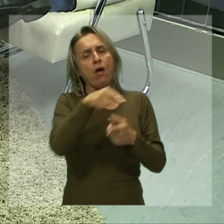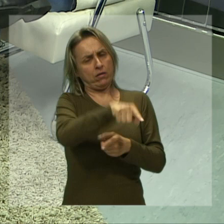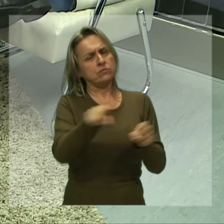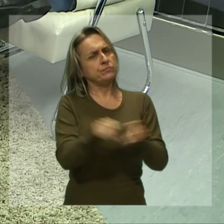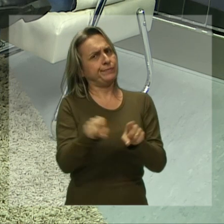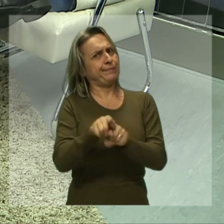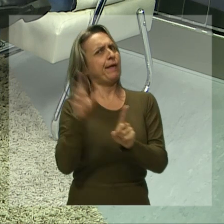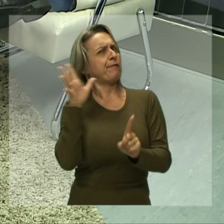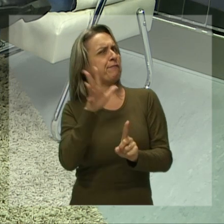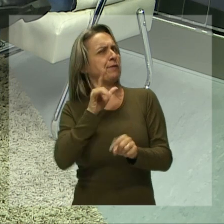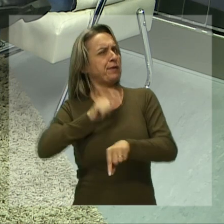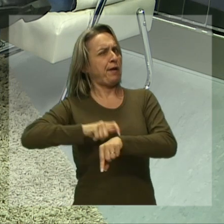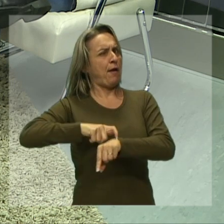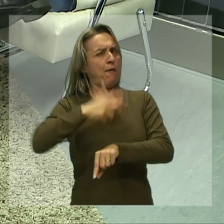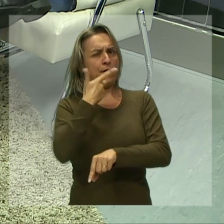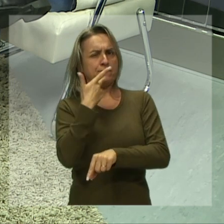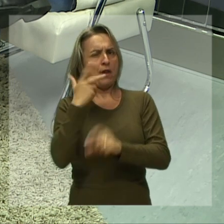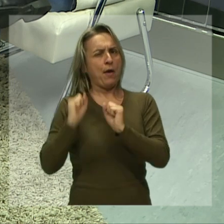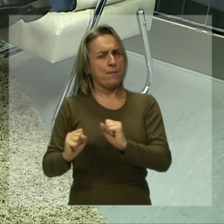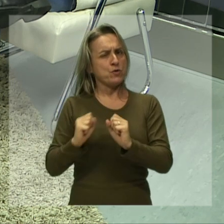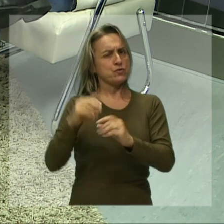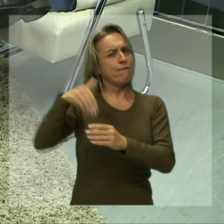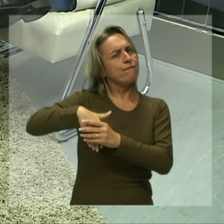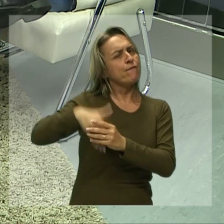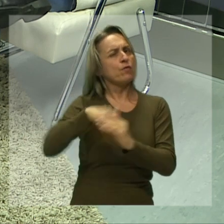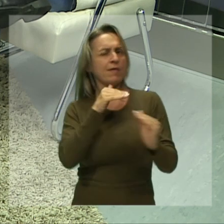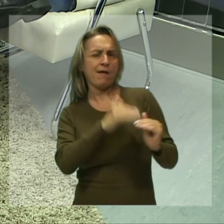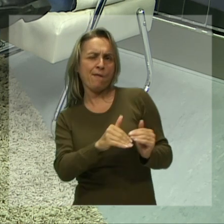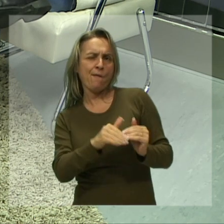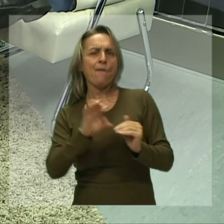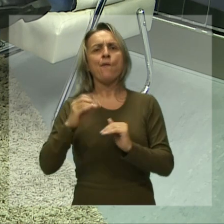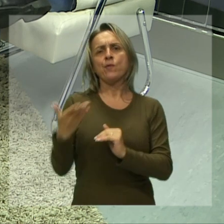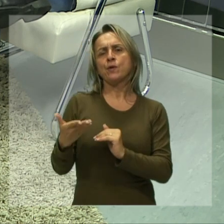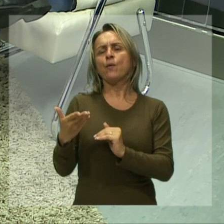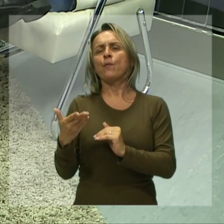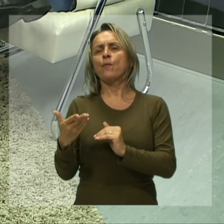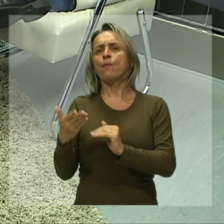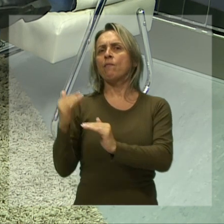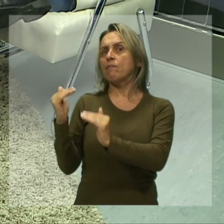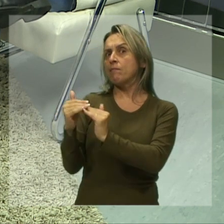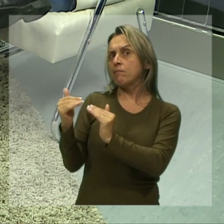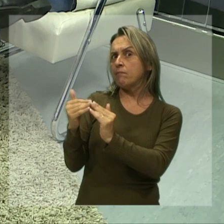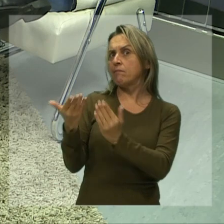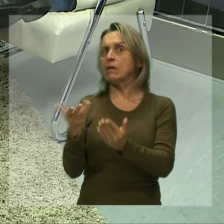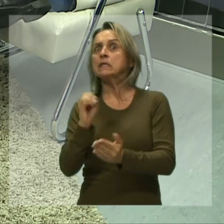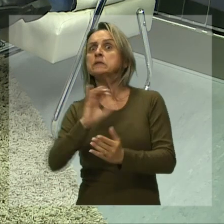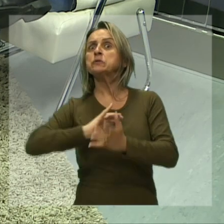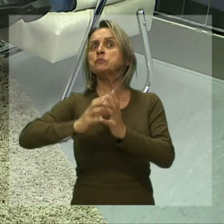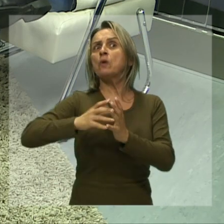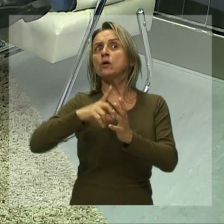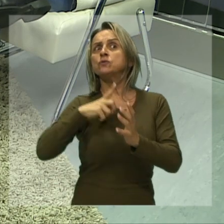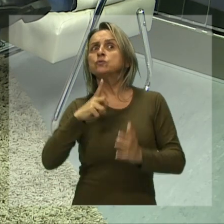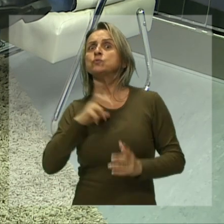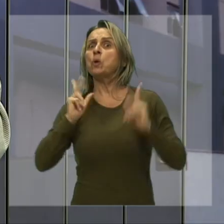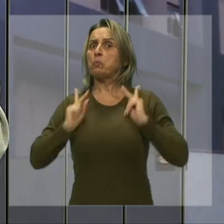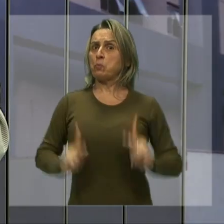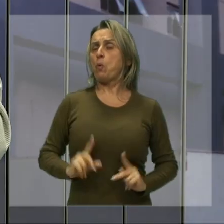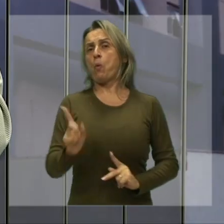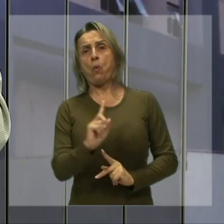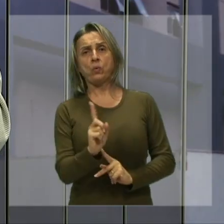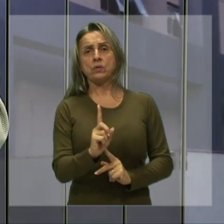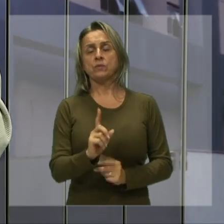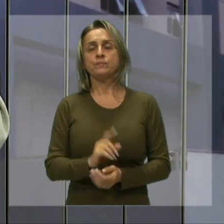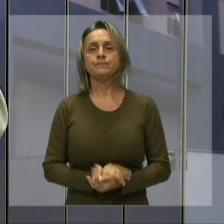dizer, posso votar contra, posso votar a favor, né? Quando o partido tem determinado posicionamento ou não. Muito bem,